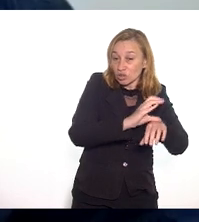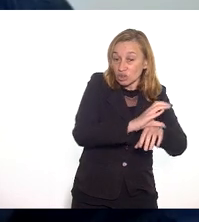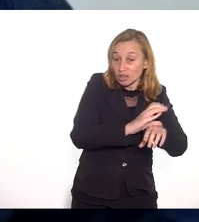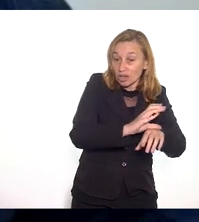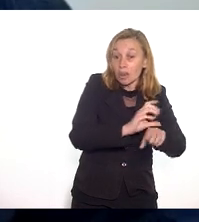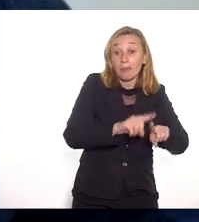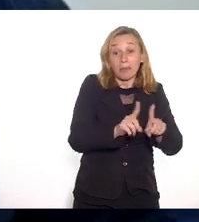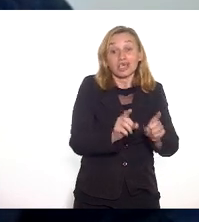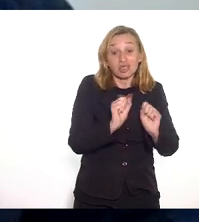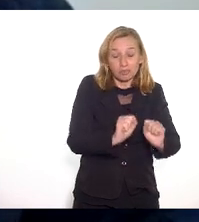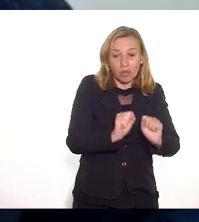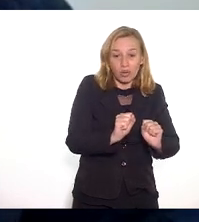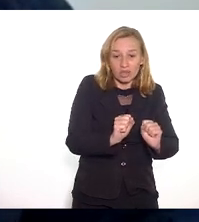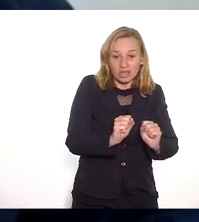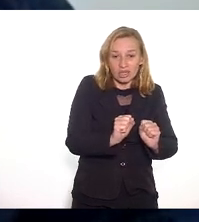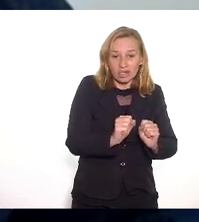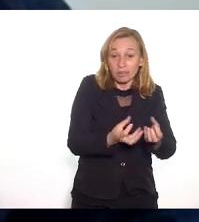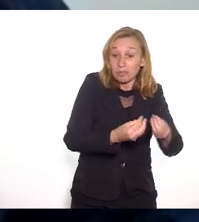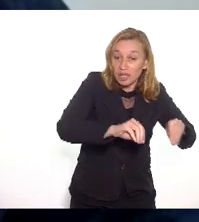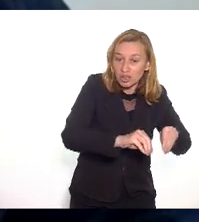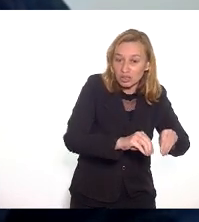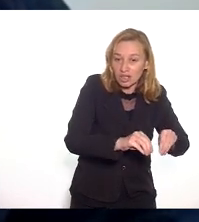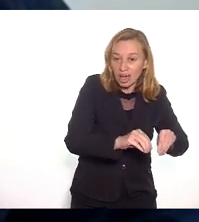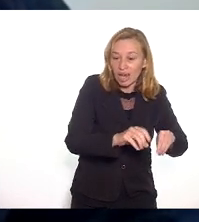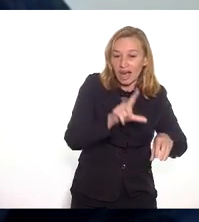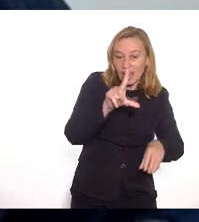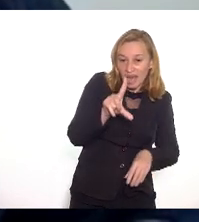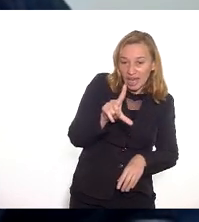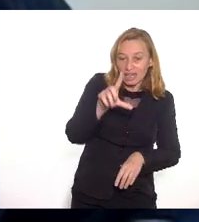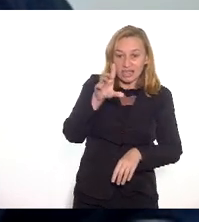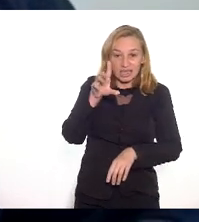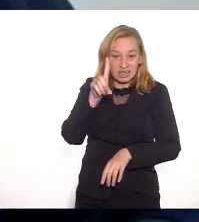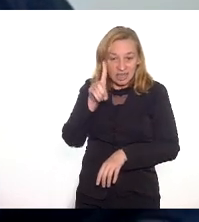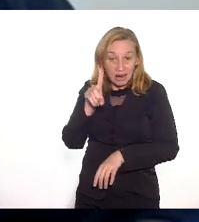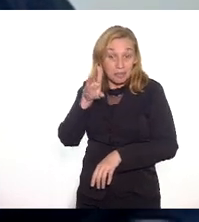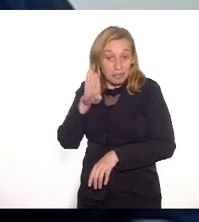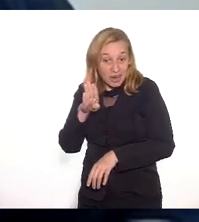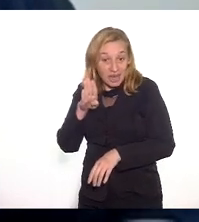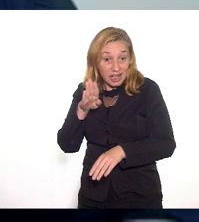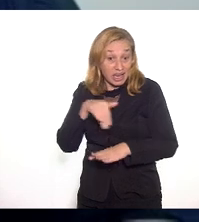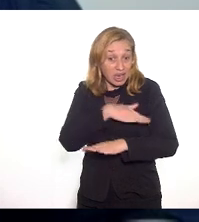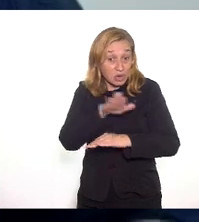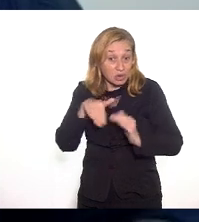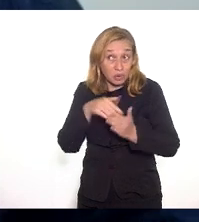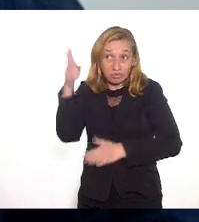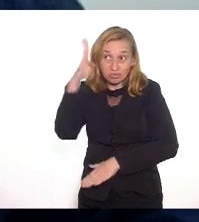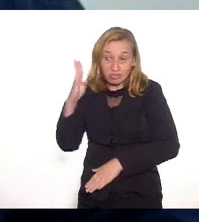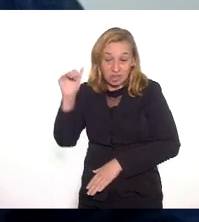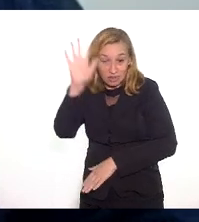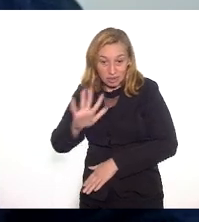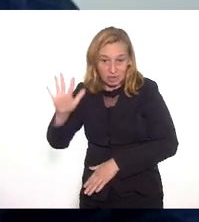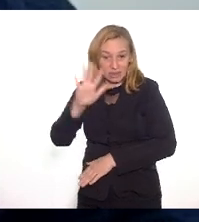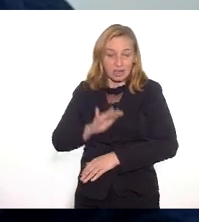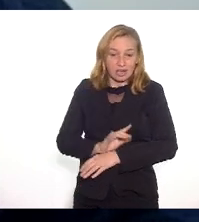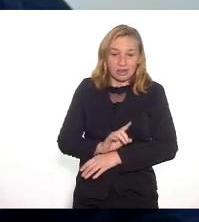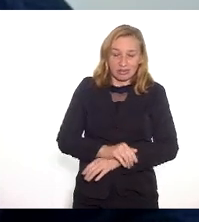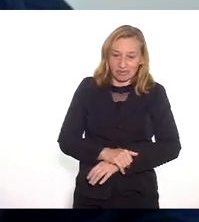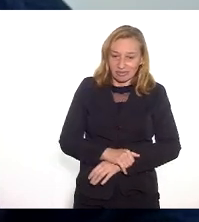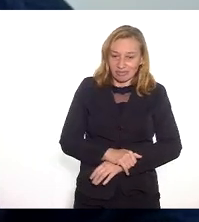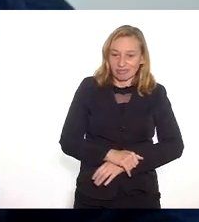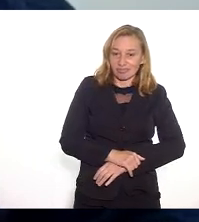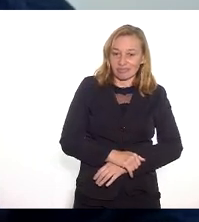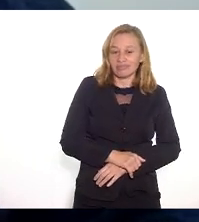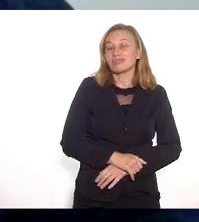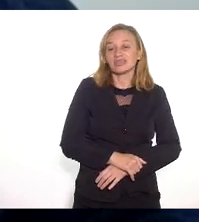pode ferir a LDB, que vale em todo o território nacional. Nesse caso, ele não é inconstitucional, mas ele é